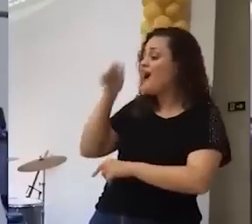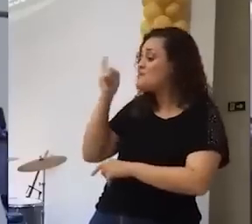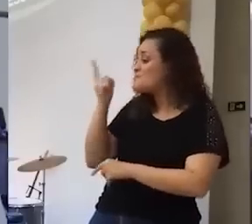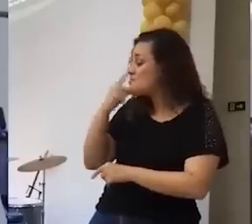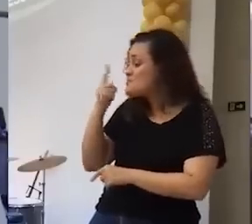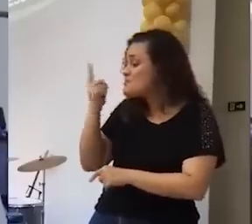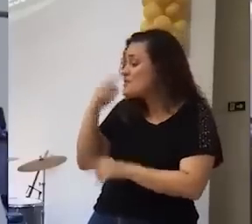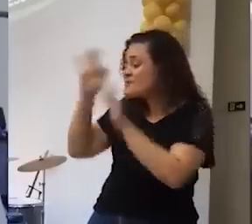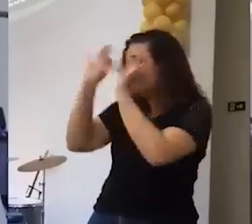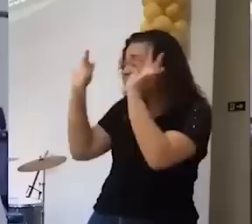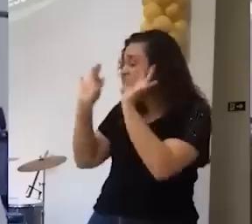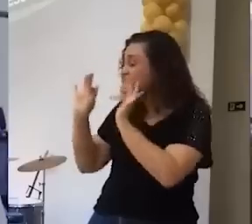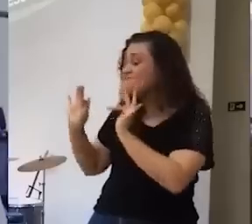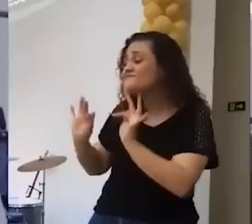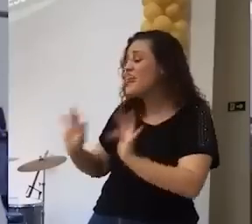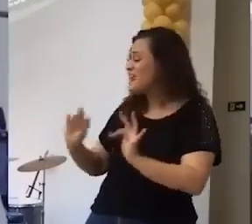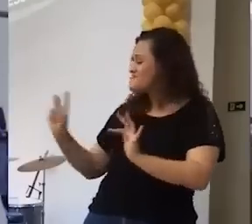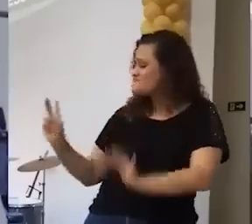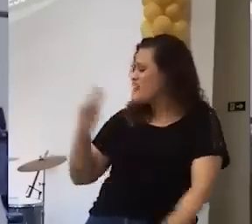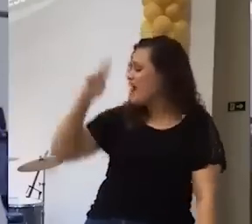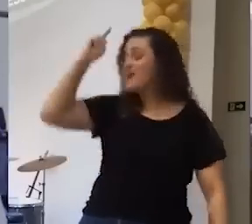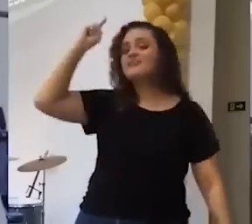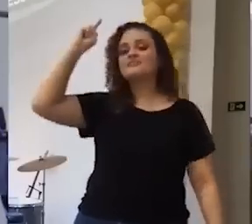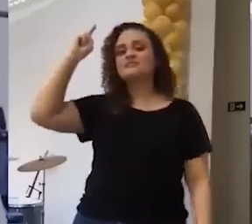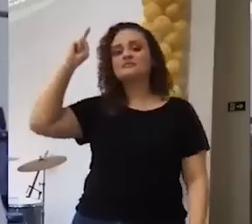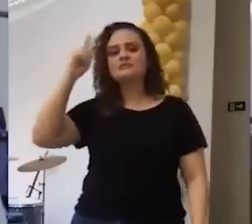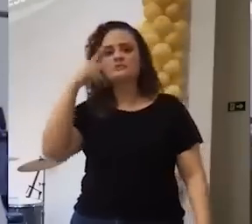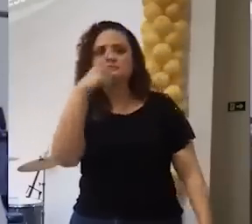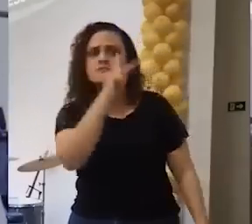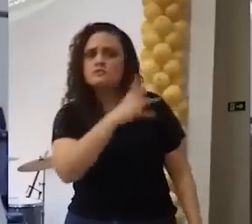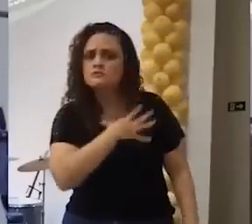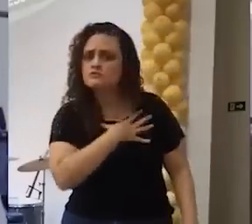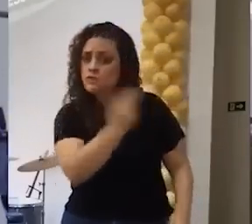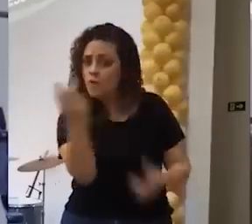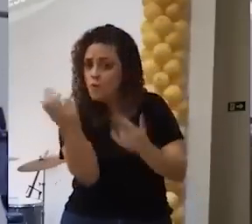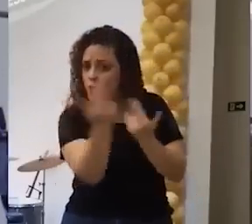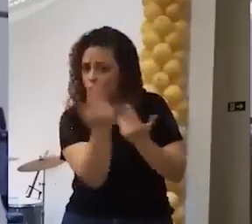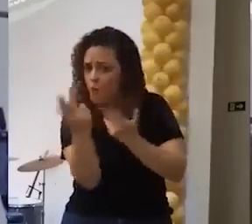ditosa. Seus filhos podem dizer isso a seu respeito?